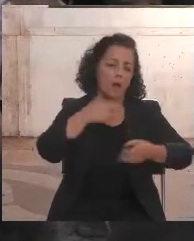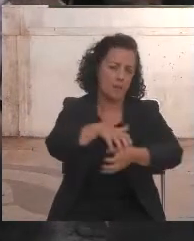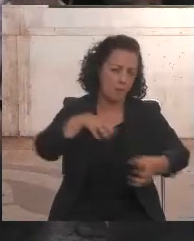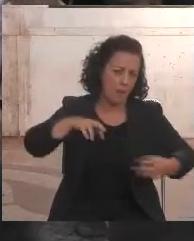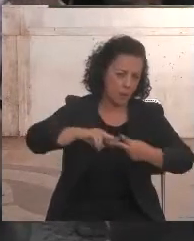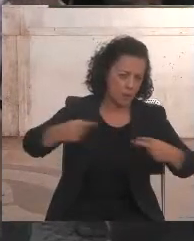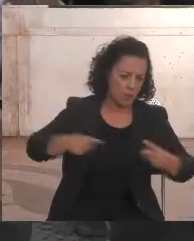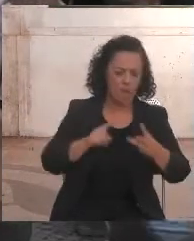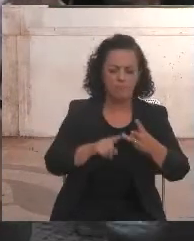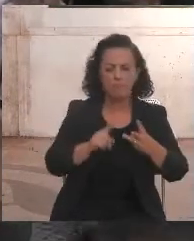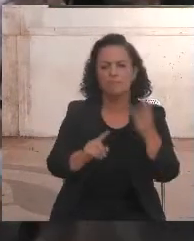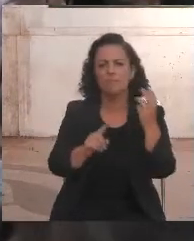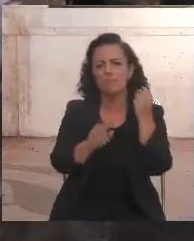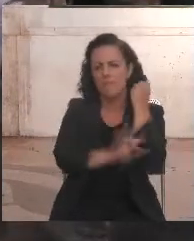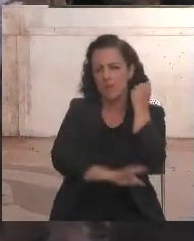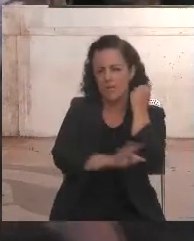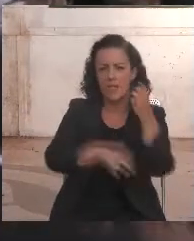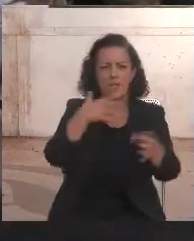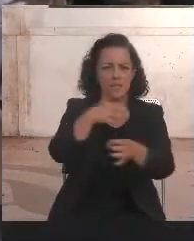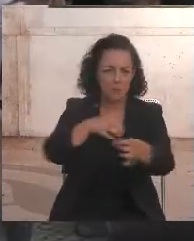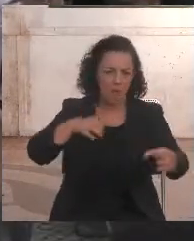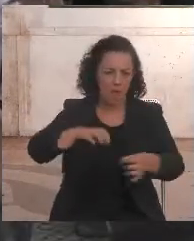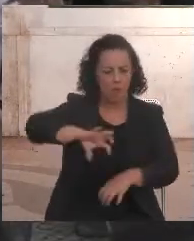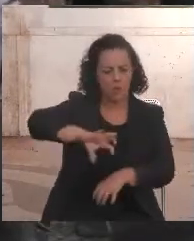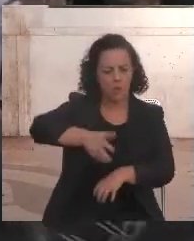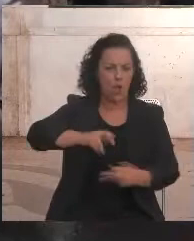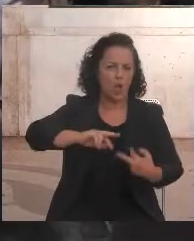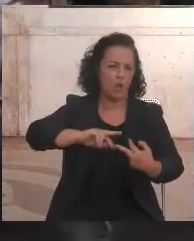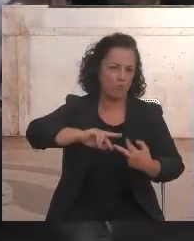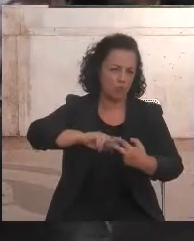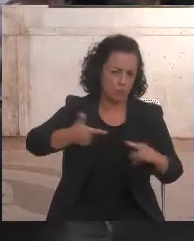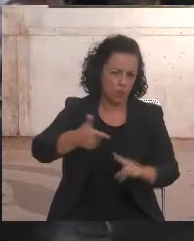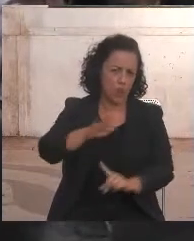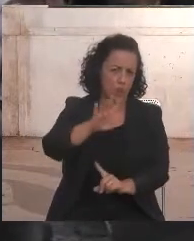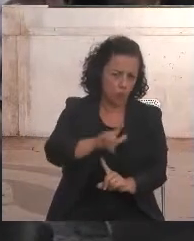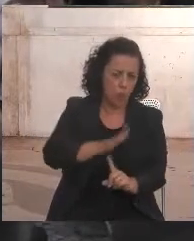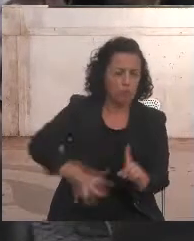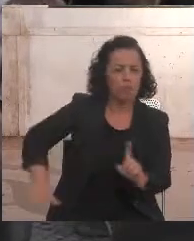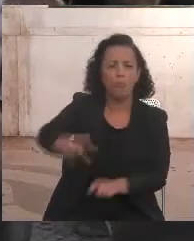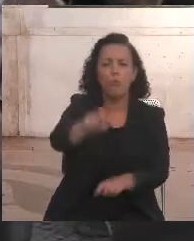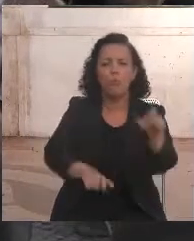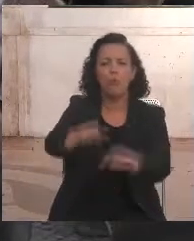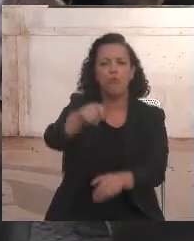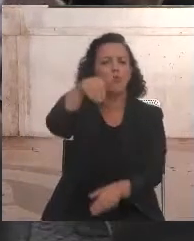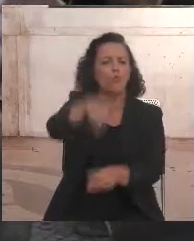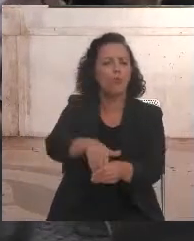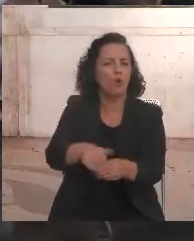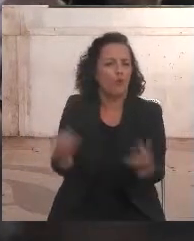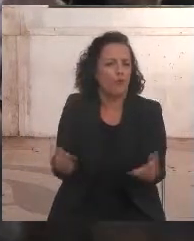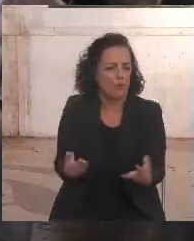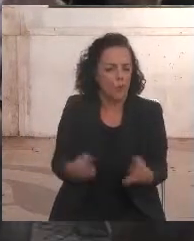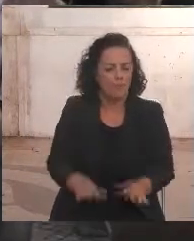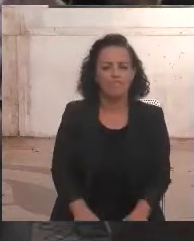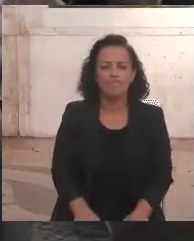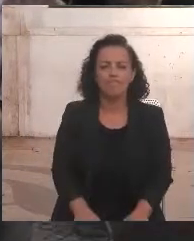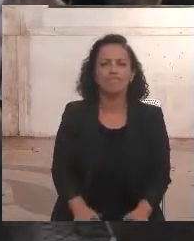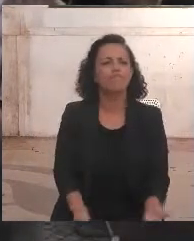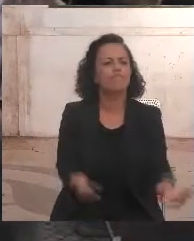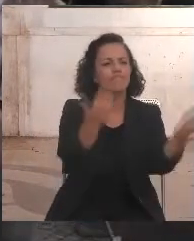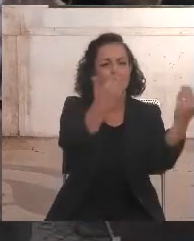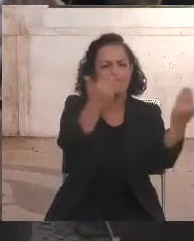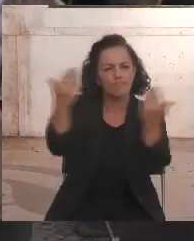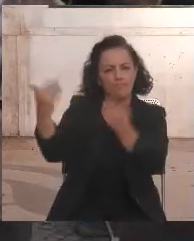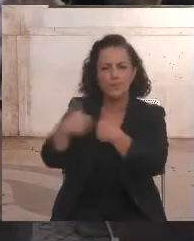das Assembleias de Freguesia do Conselho de Lisboa e sujeitos ao voto popular. Saúdo todos os convidados